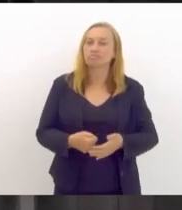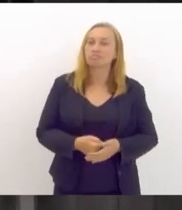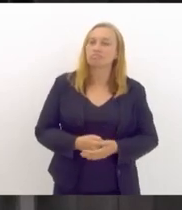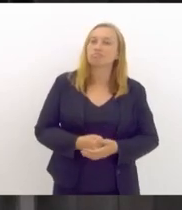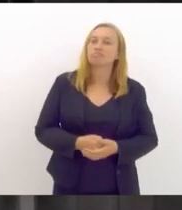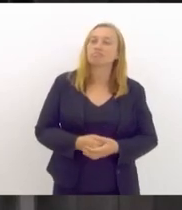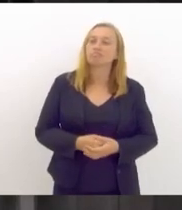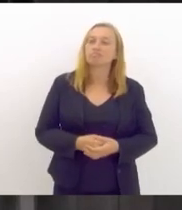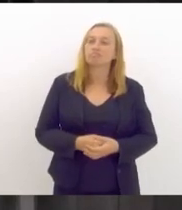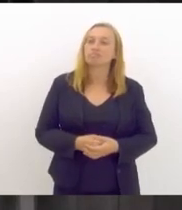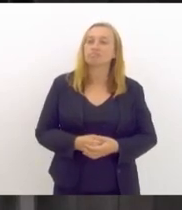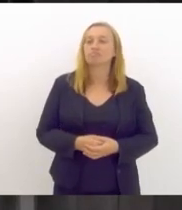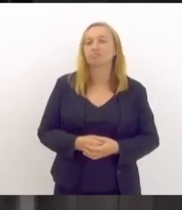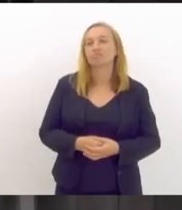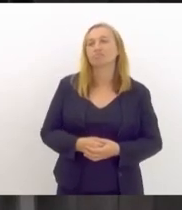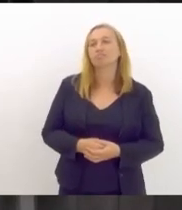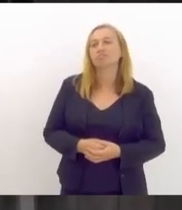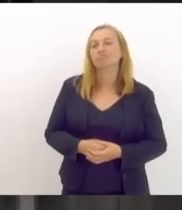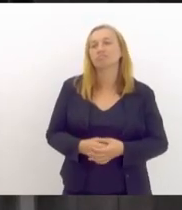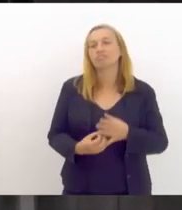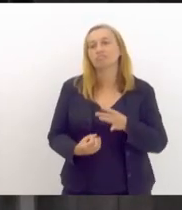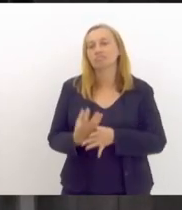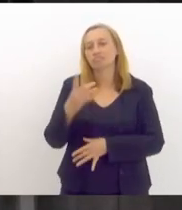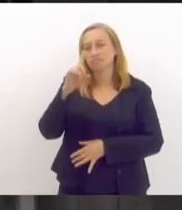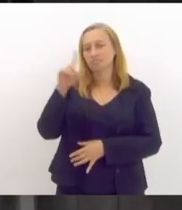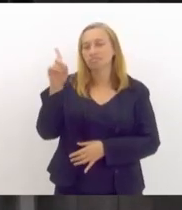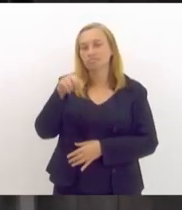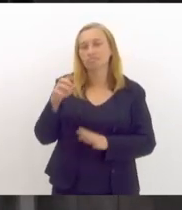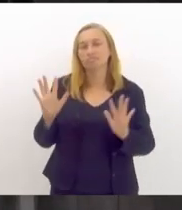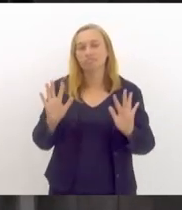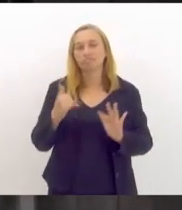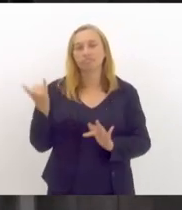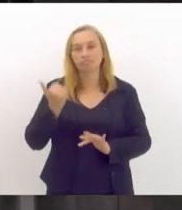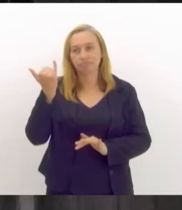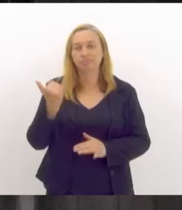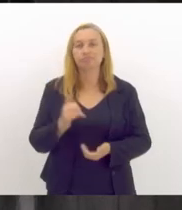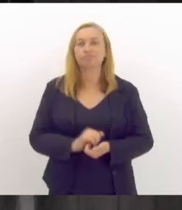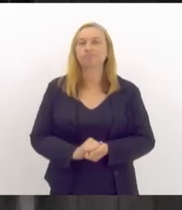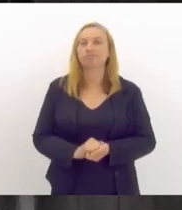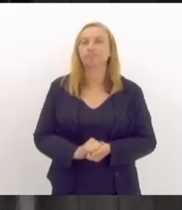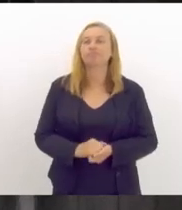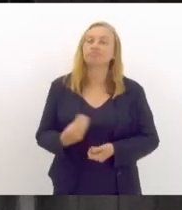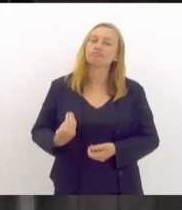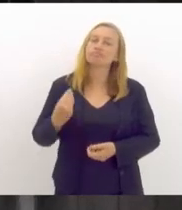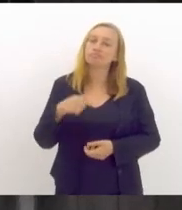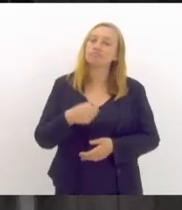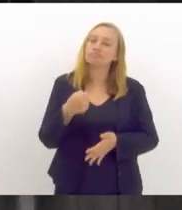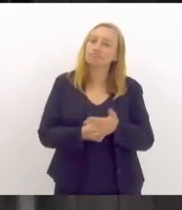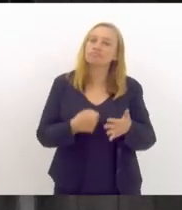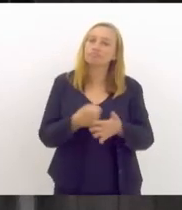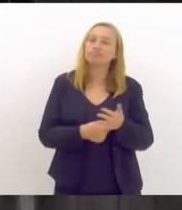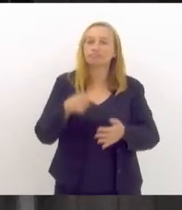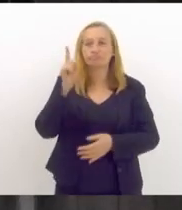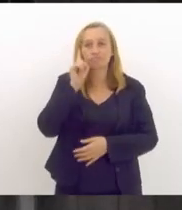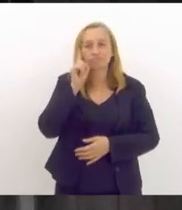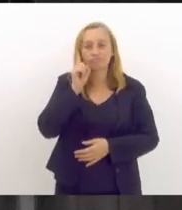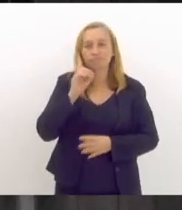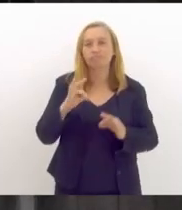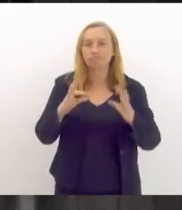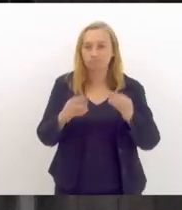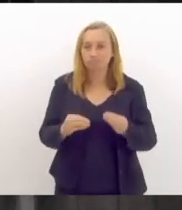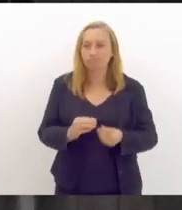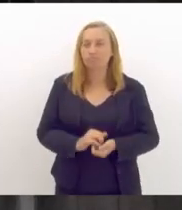é a instituição constituída por Deus que é muito importante então nós estaremos aqui lutando dia a dia por tudo